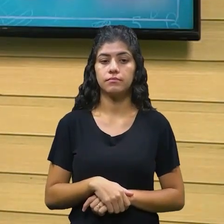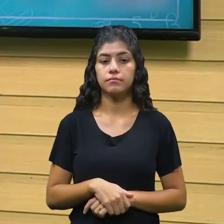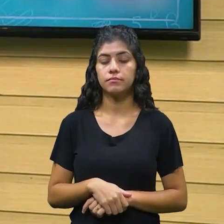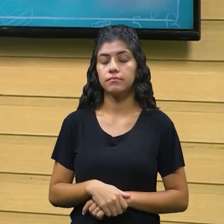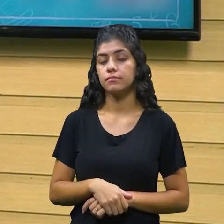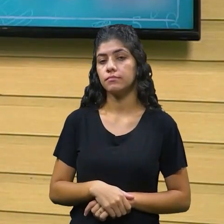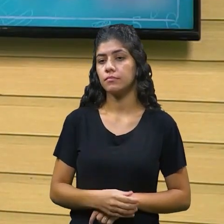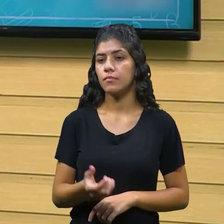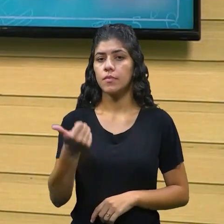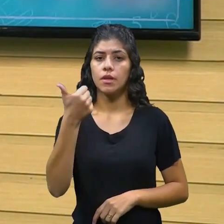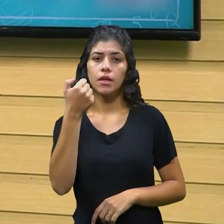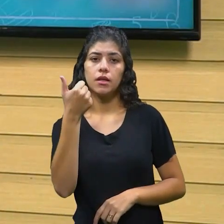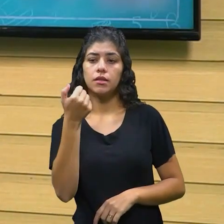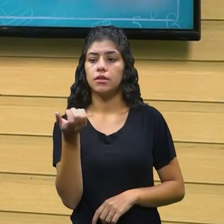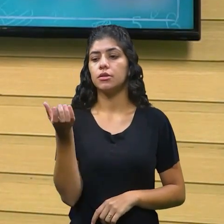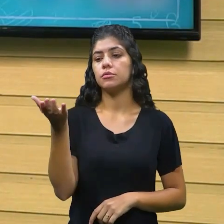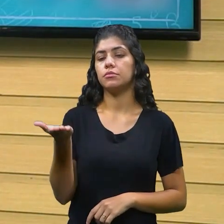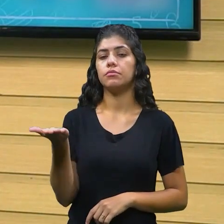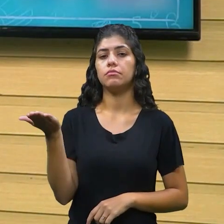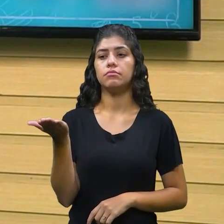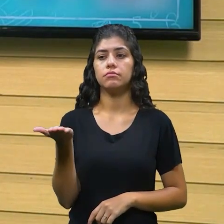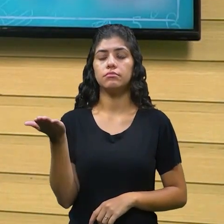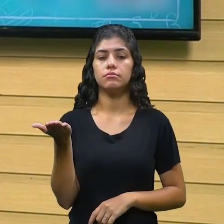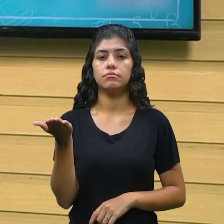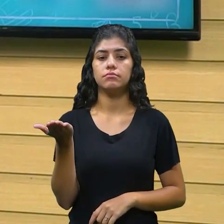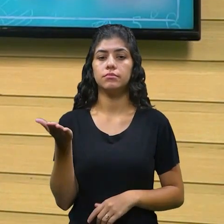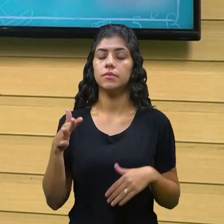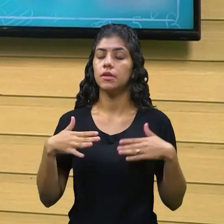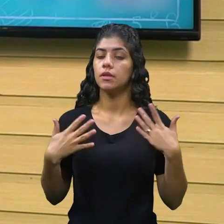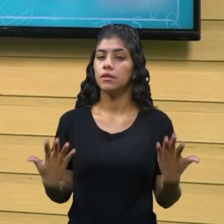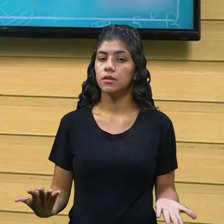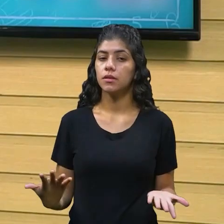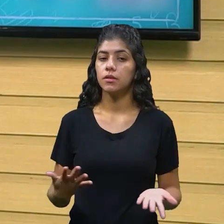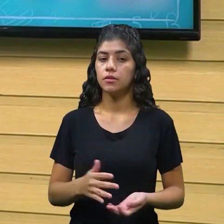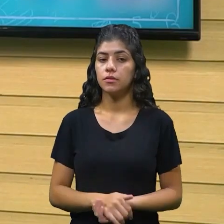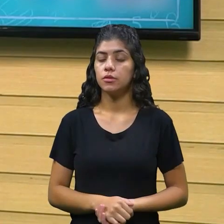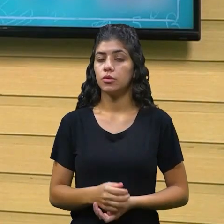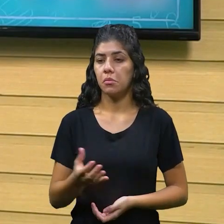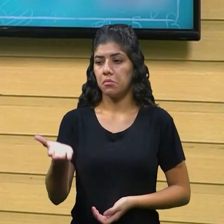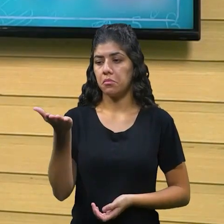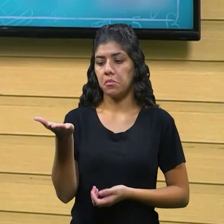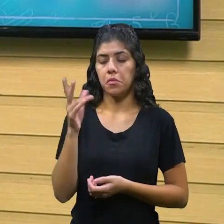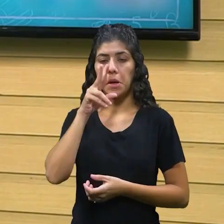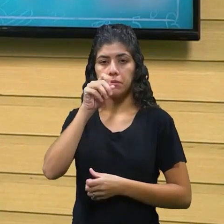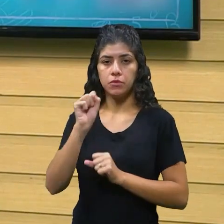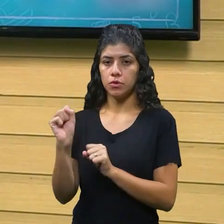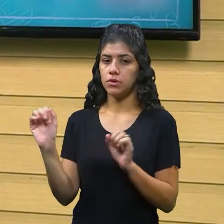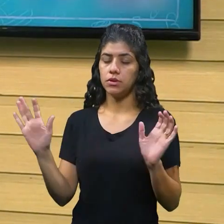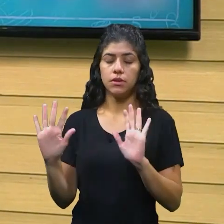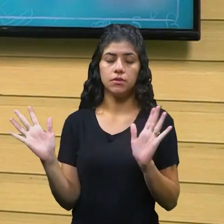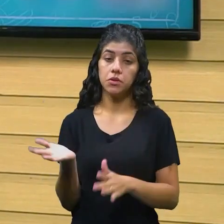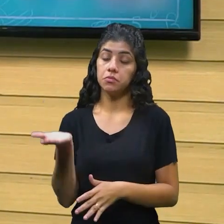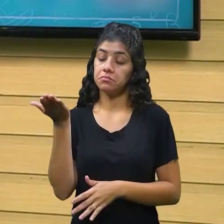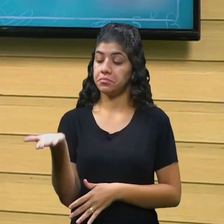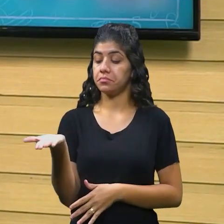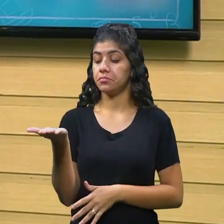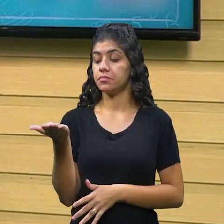Eu estou sustentando aqui o passador aqui na minha mão. Então, eu não estou aplicando uma força com direção e sentido, eu estou